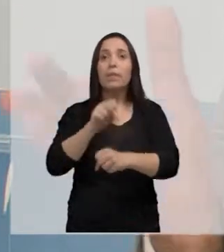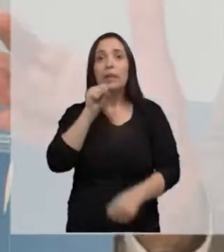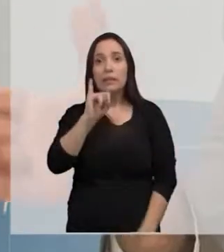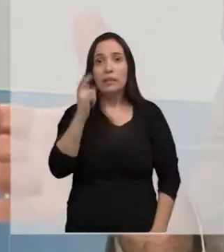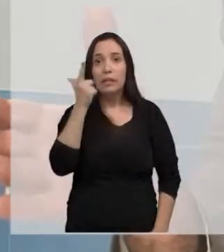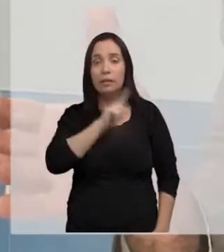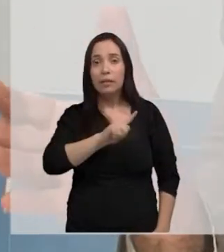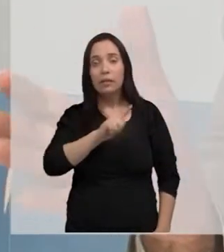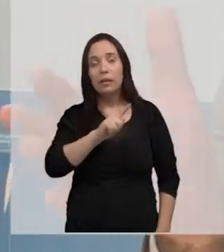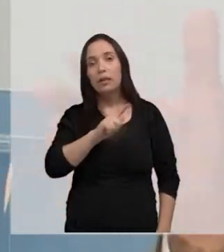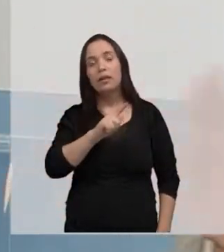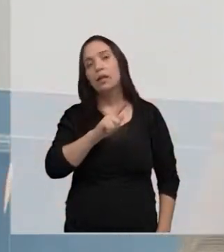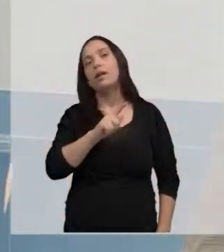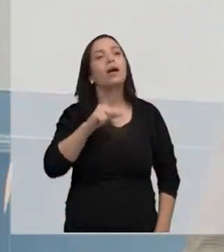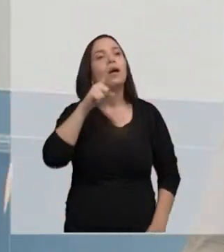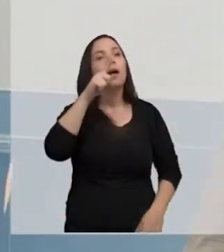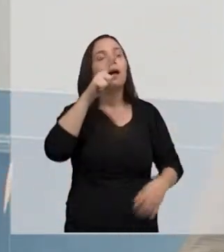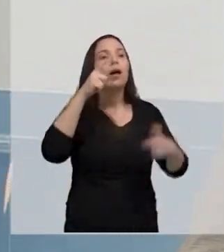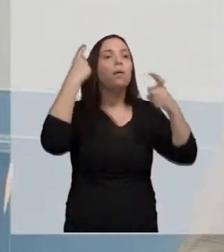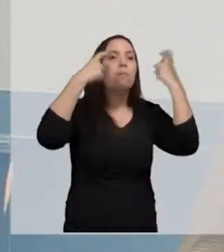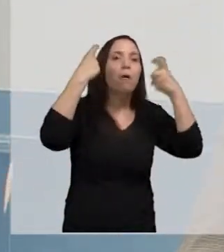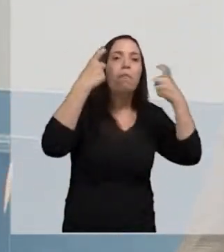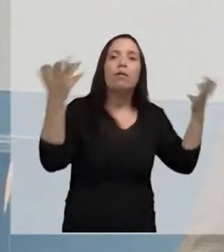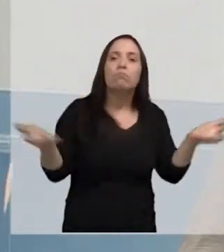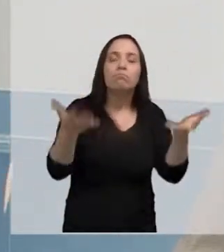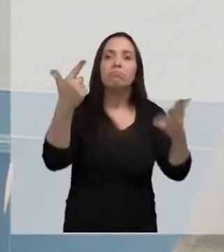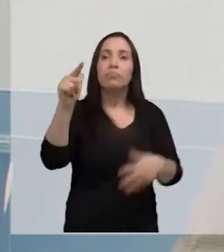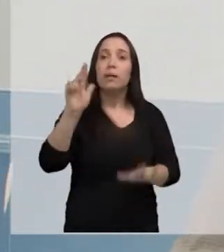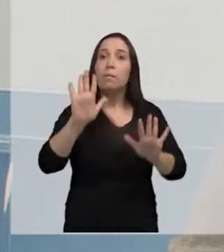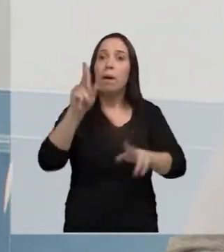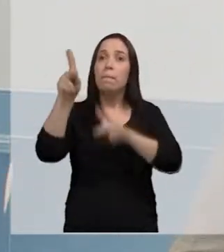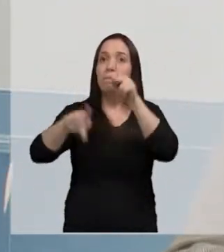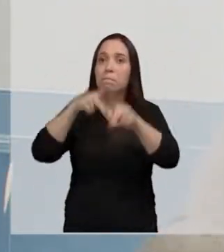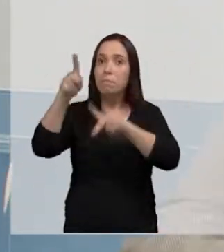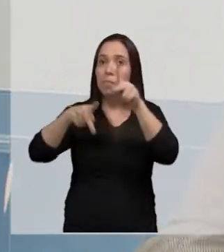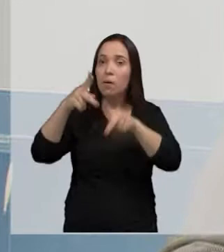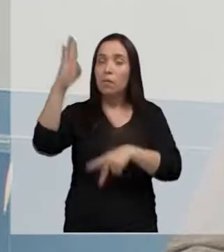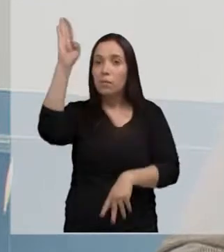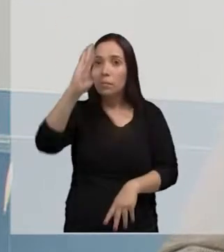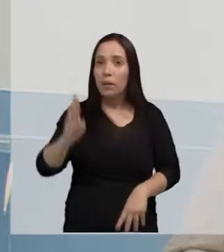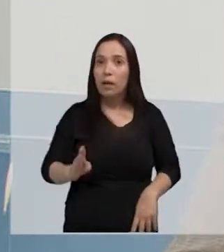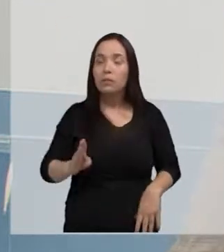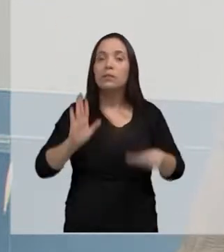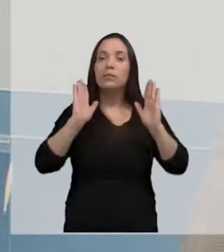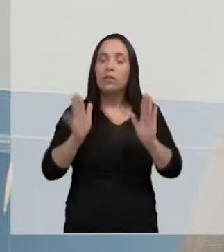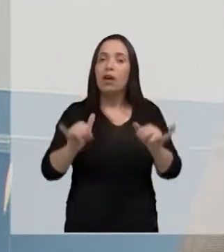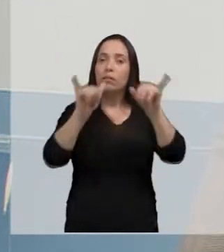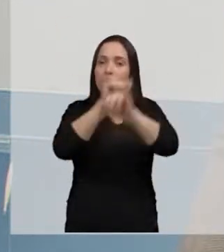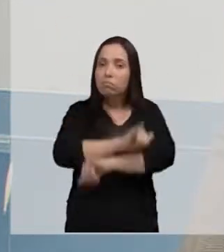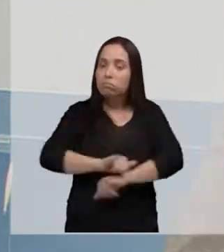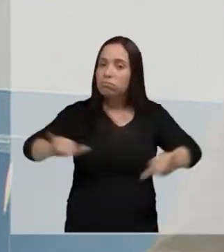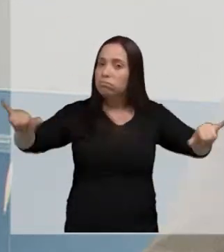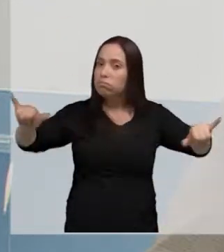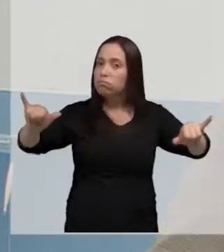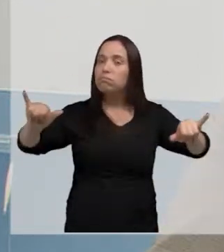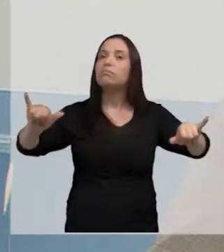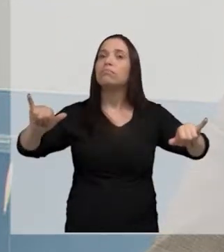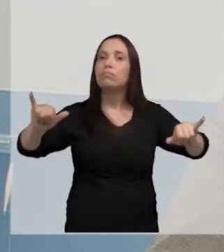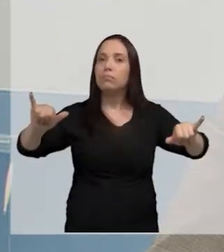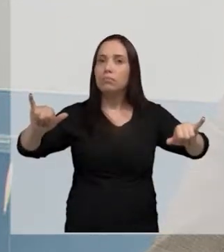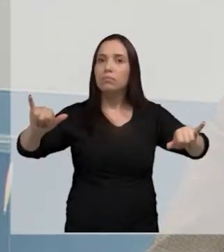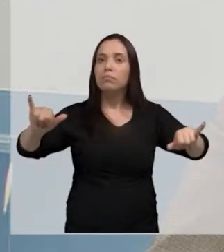PEC. Se ganhar desse jeito aí, sem ligar para... Agora, o povo brasileiro disse claramente aqui, pela quantidade de